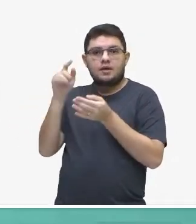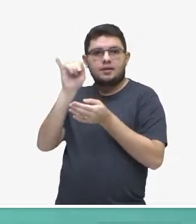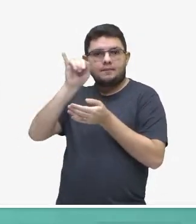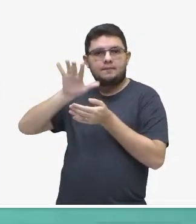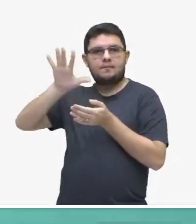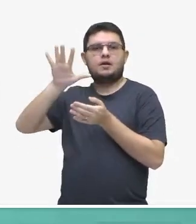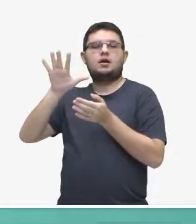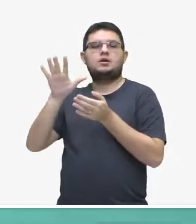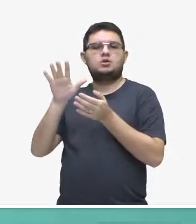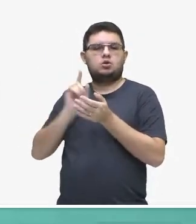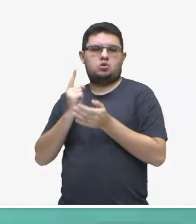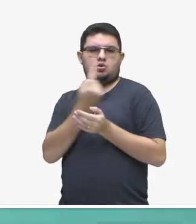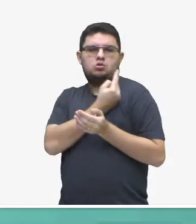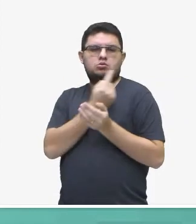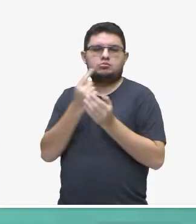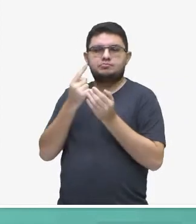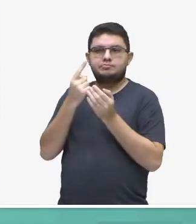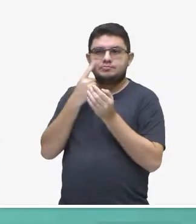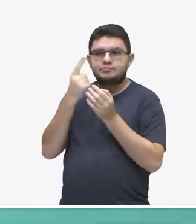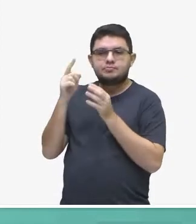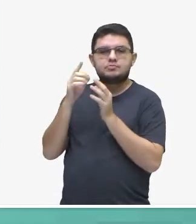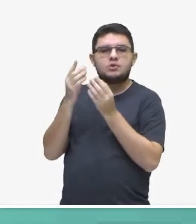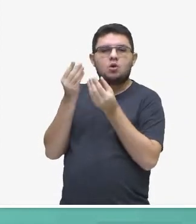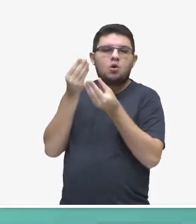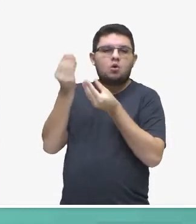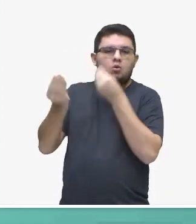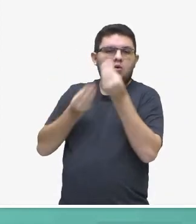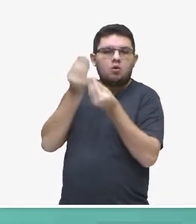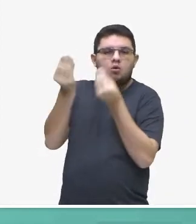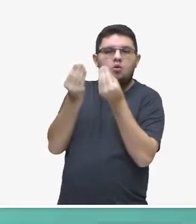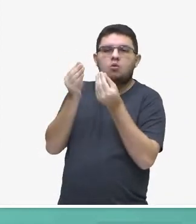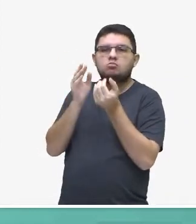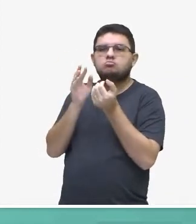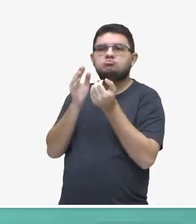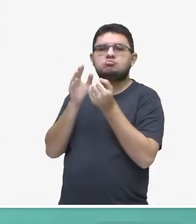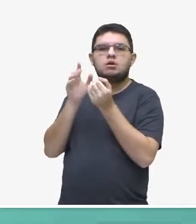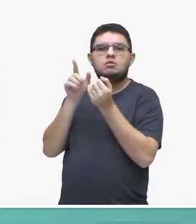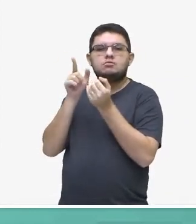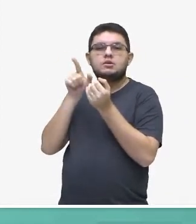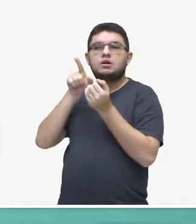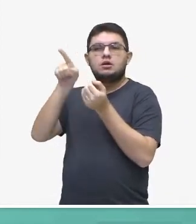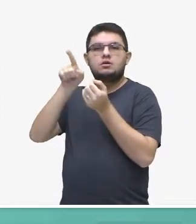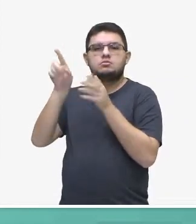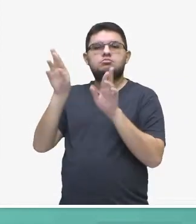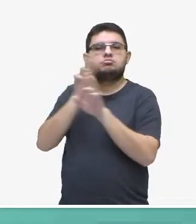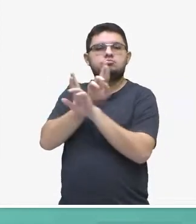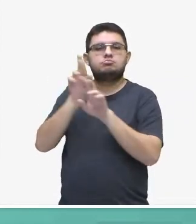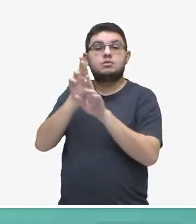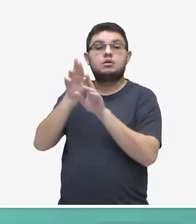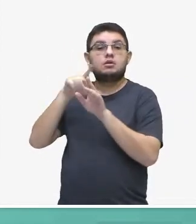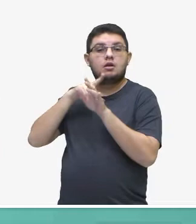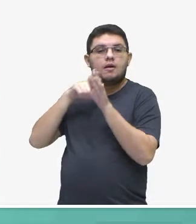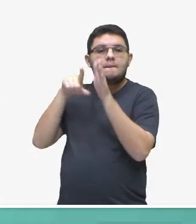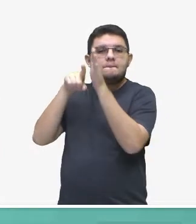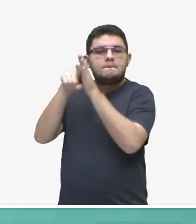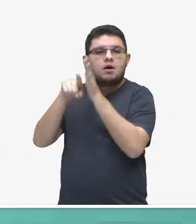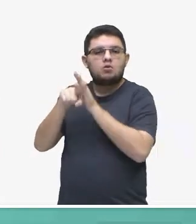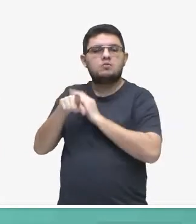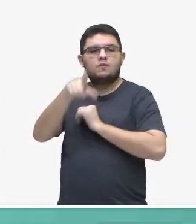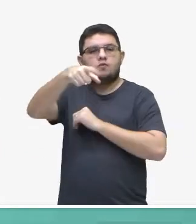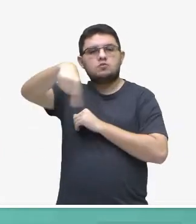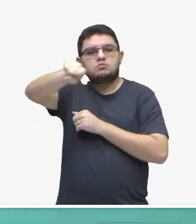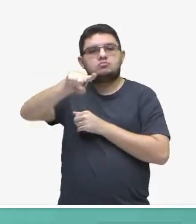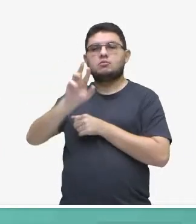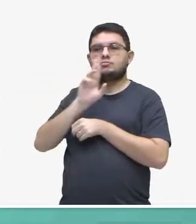com elas através das perguntas. Eu quero pedir para vocês, para as turmas que estão aí logadas, que participem no chat